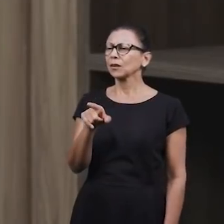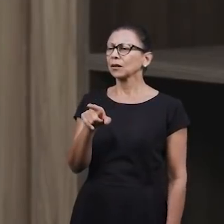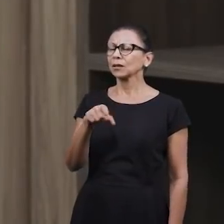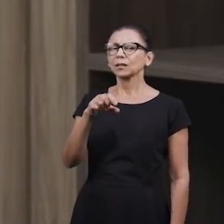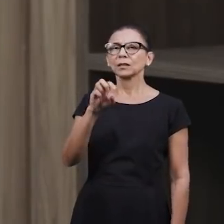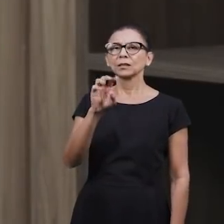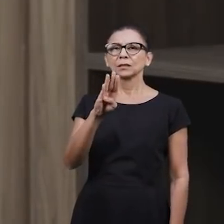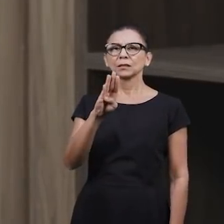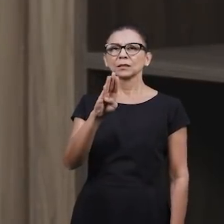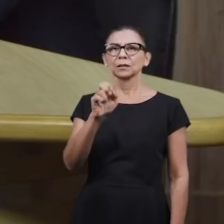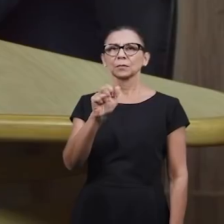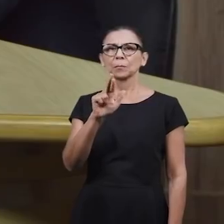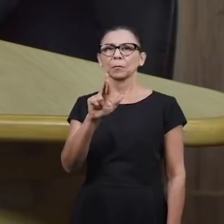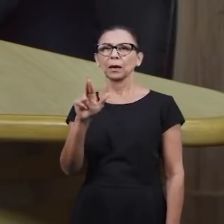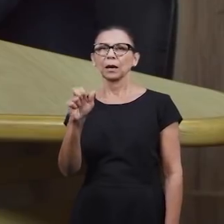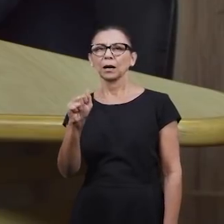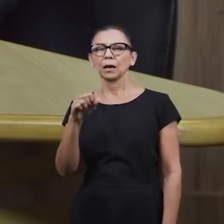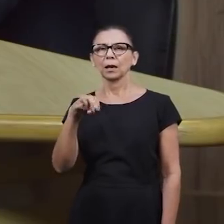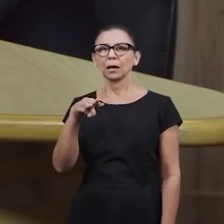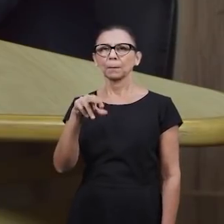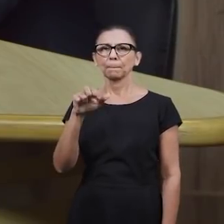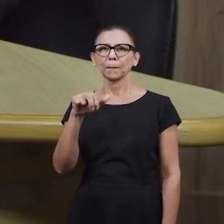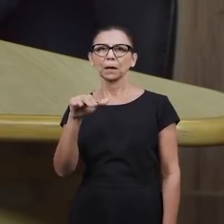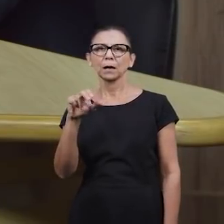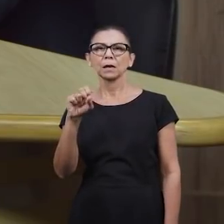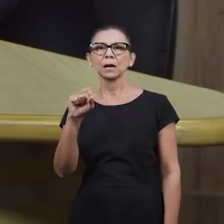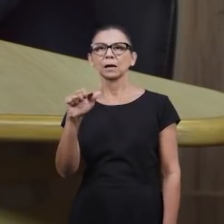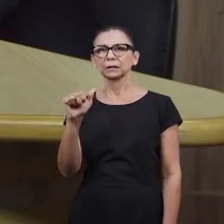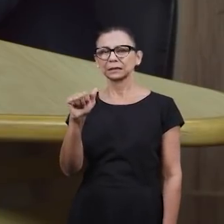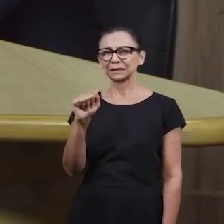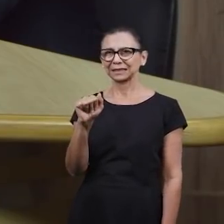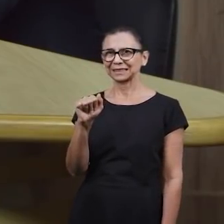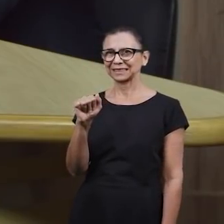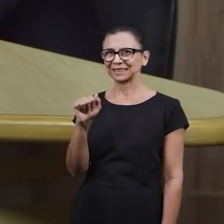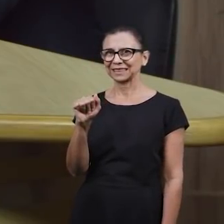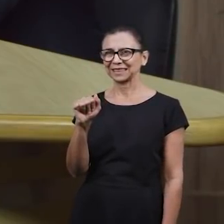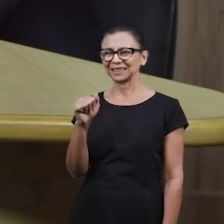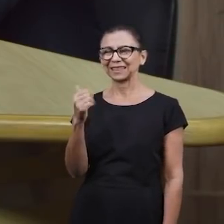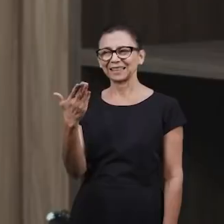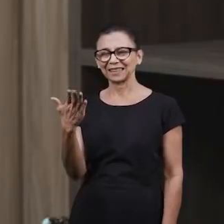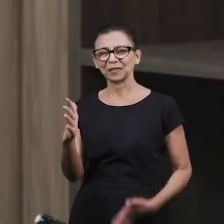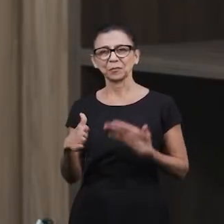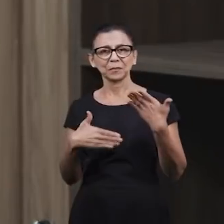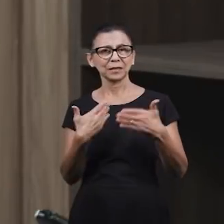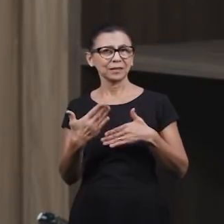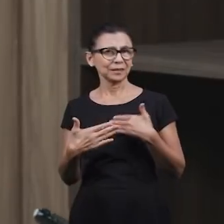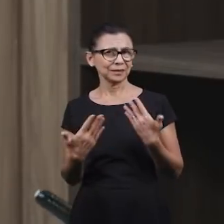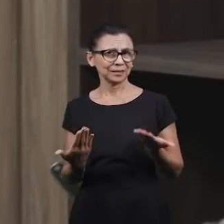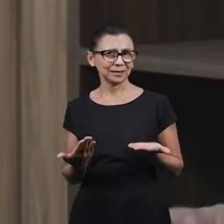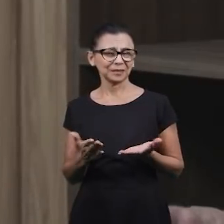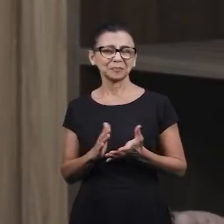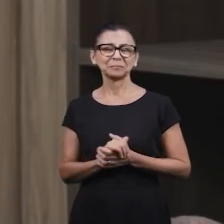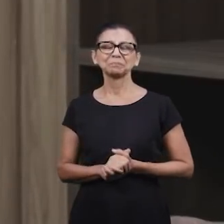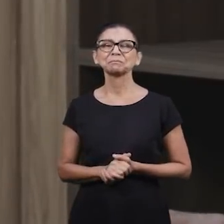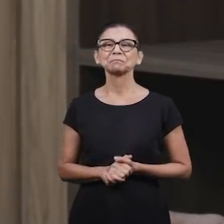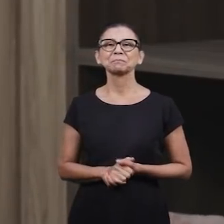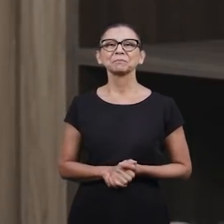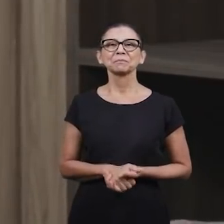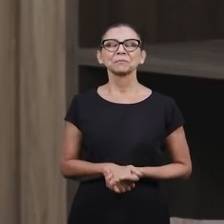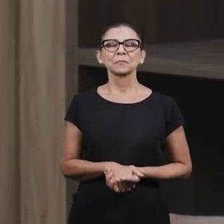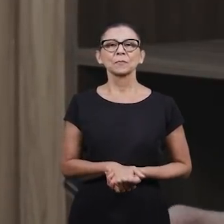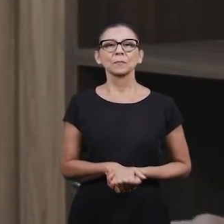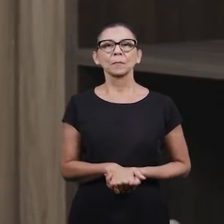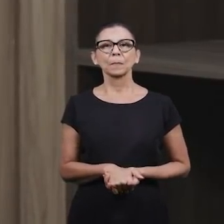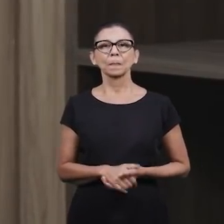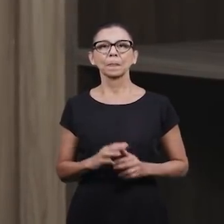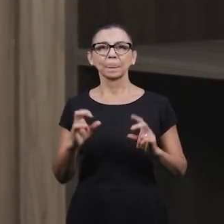Redonda, né, Maurilo? Barra Mansa, Volta Redonda, está conosco aqui e nos deu o prazer, a alegria de estar conosco gravando esse Conversas Bíblicas.